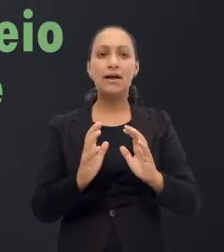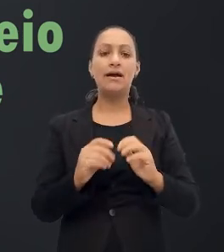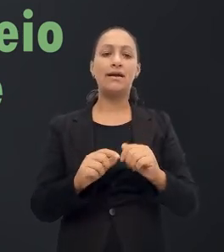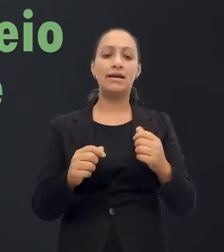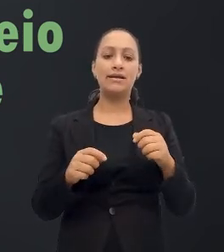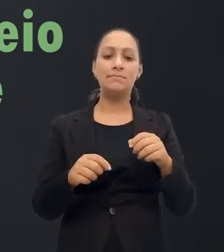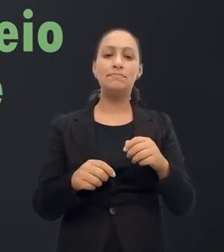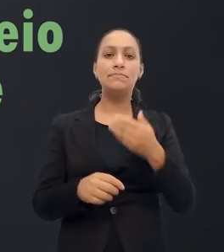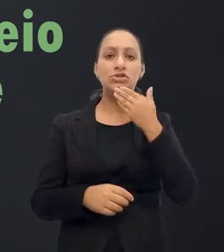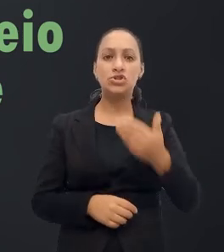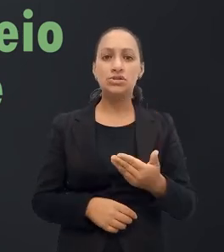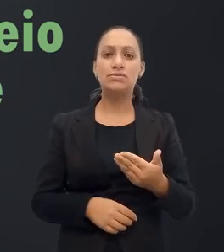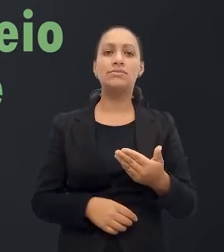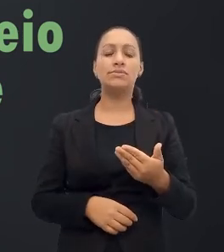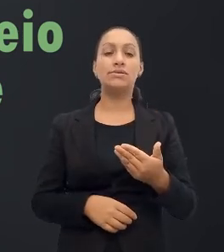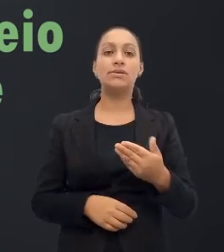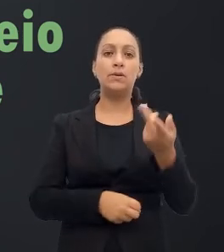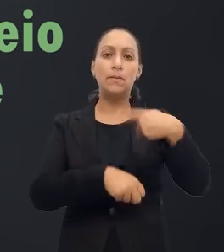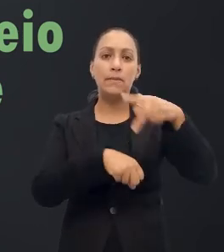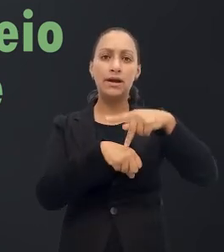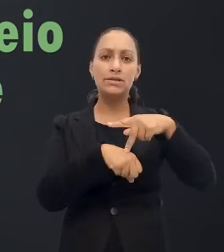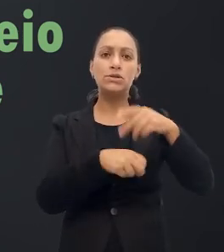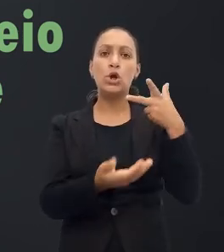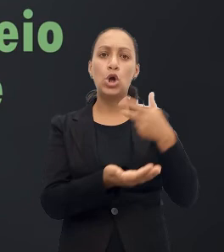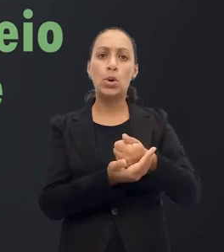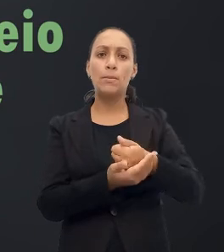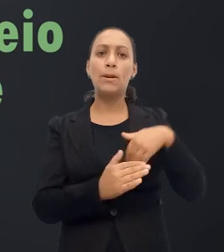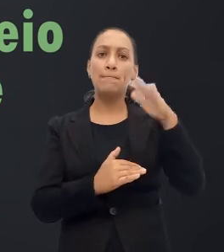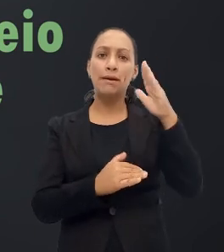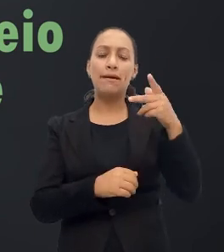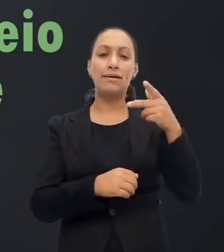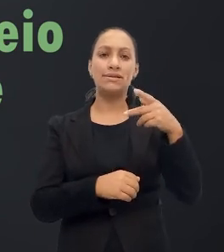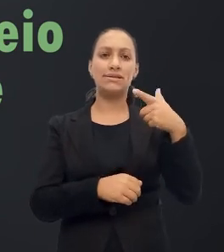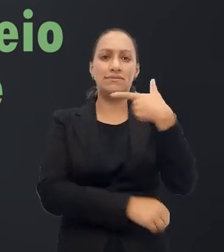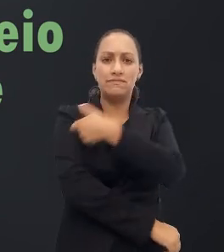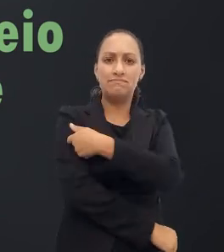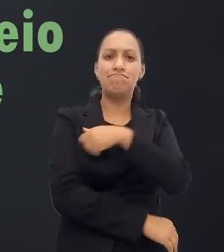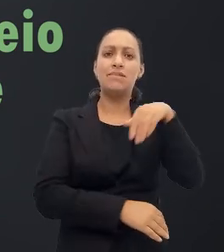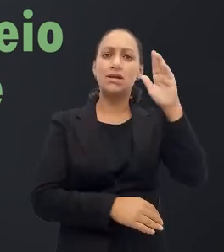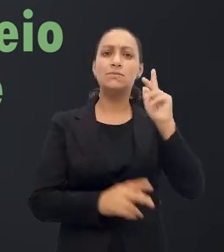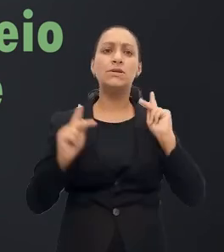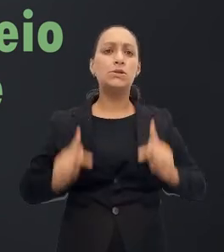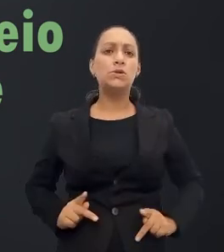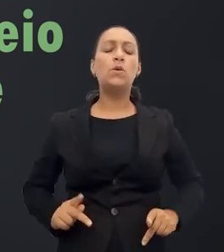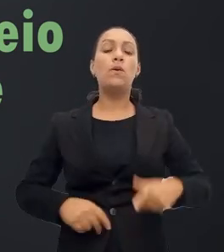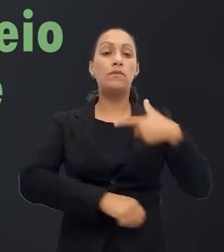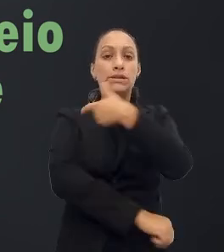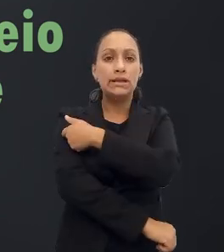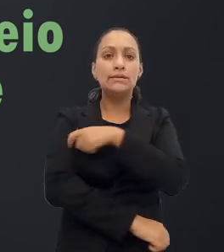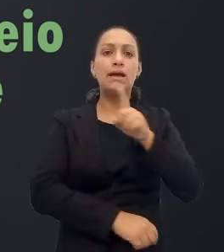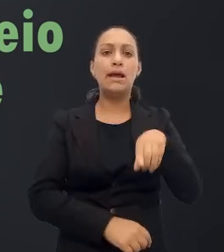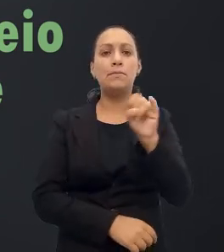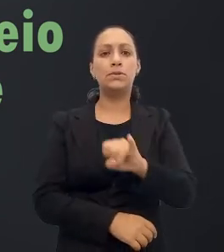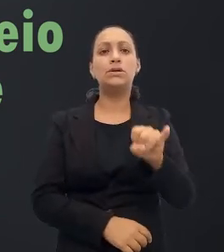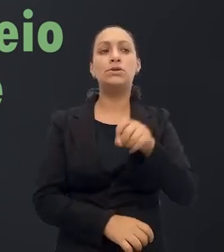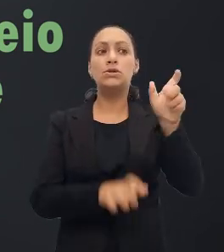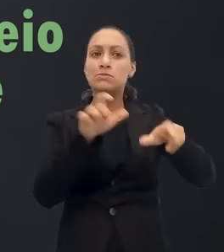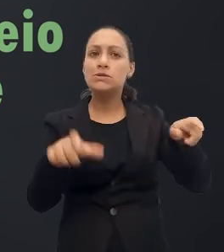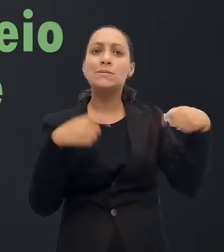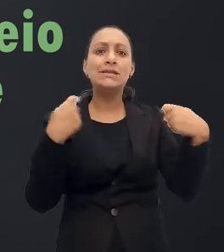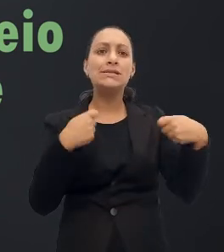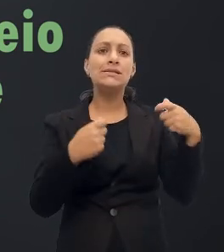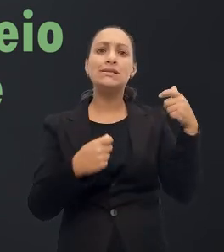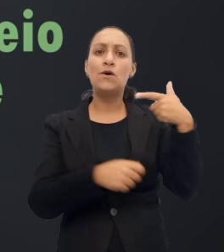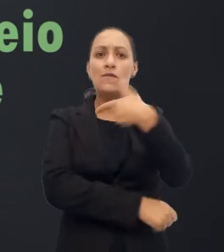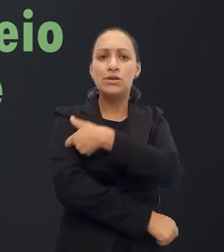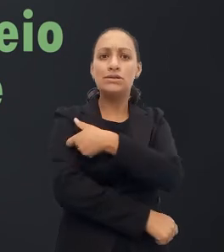né? E pedir que nosso país compre mais vacinas, que mais pessoas sejam vacinadas, porque ela é importante, porque as pessoas precisam ser